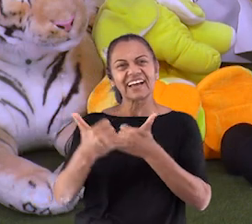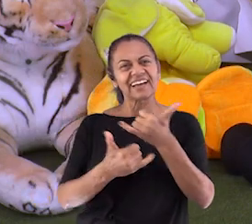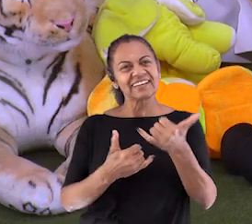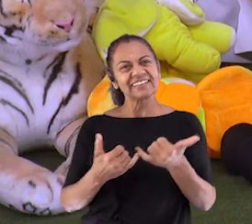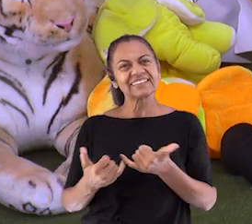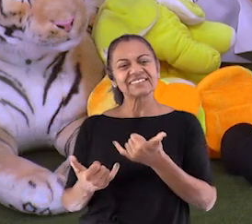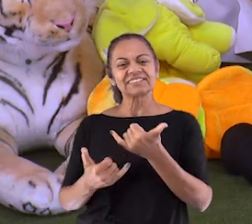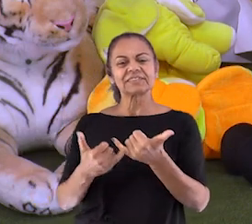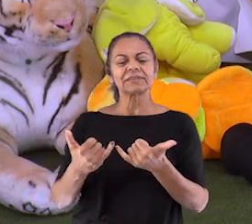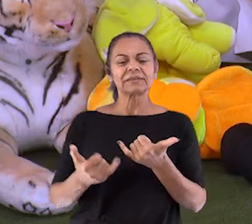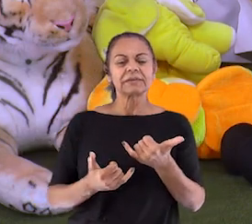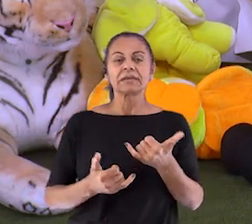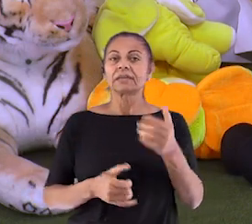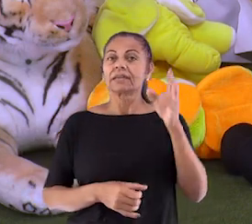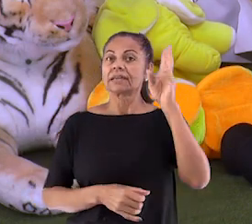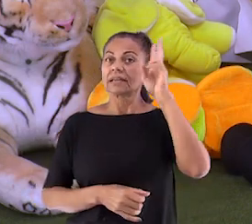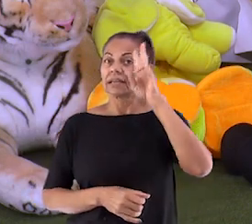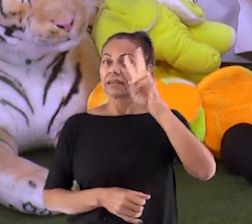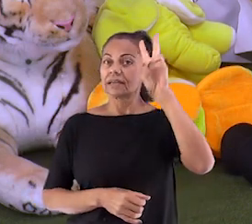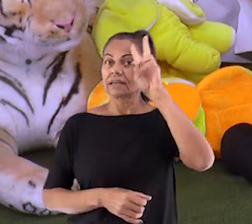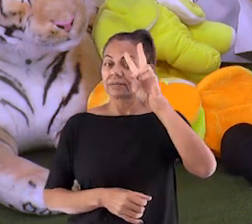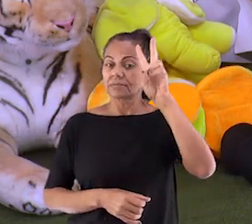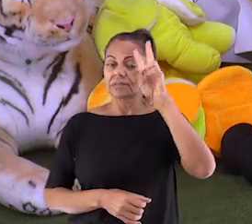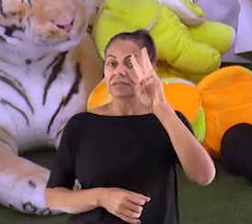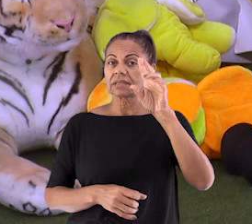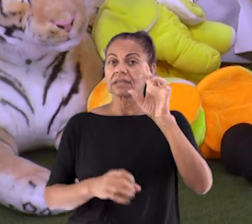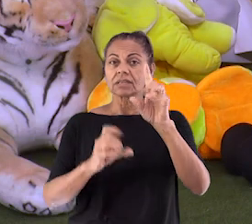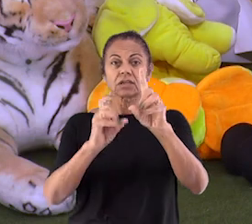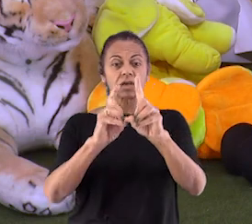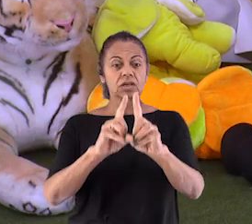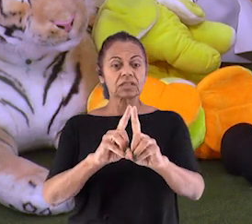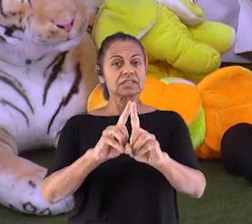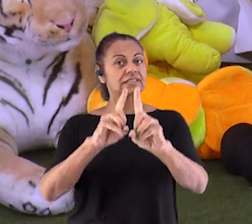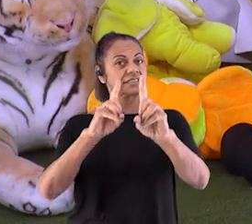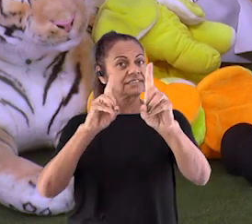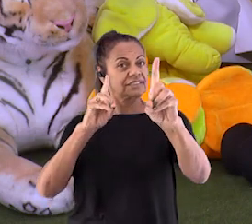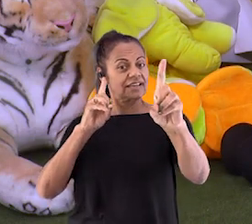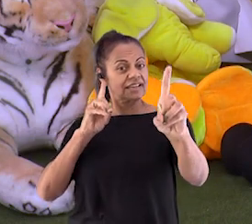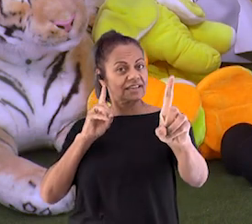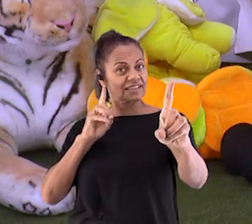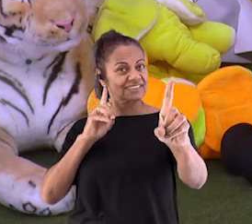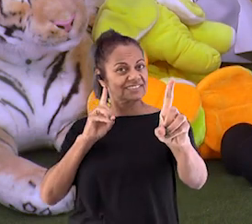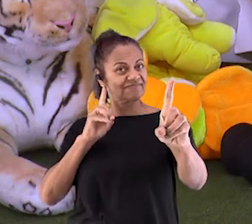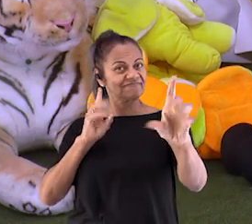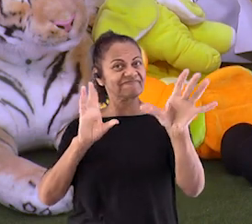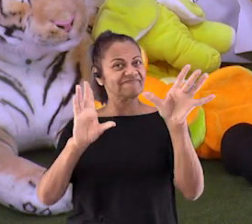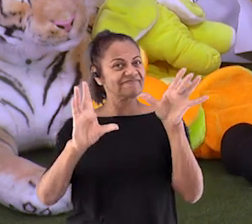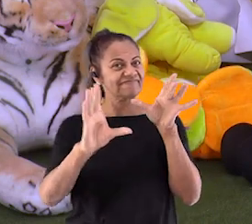muito. E lembre-se, mesmo distantes...